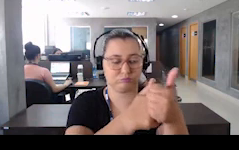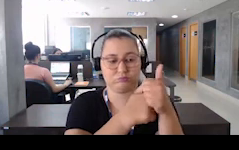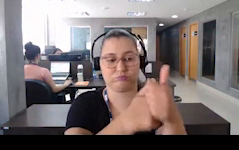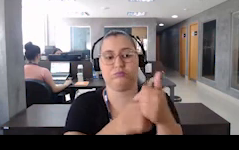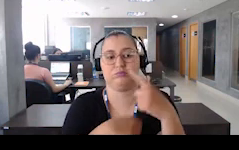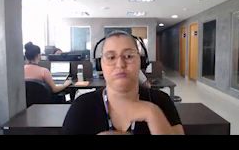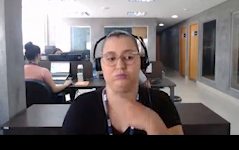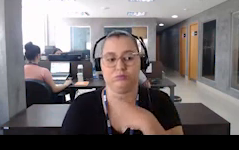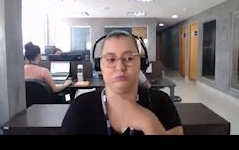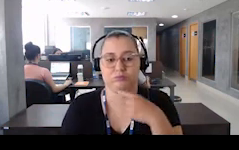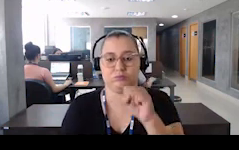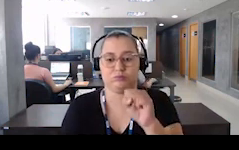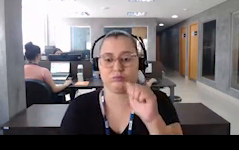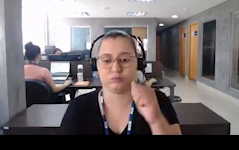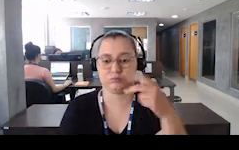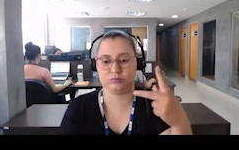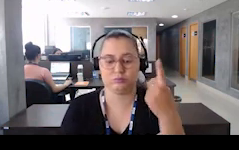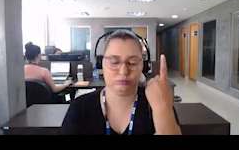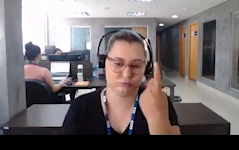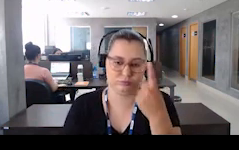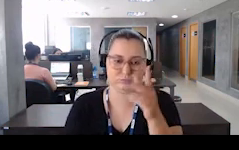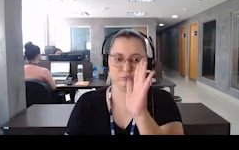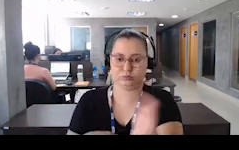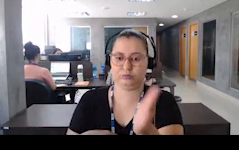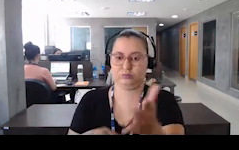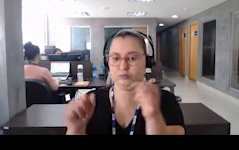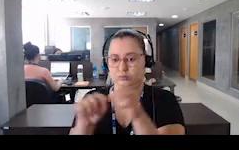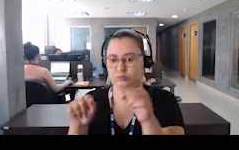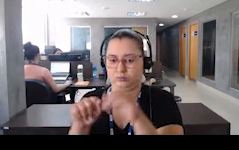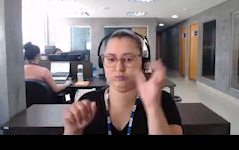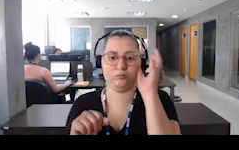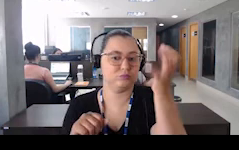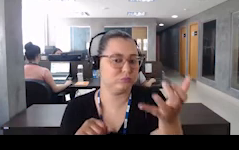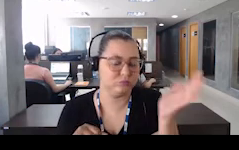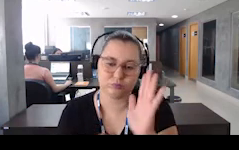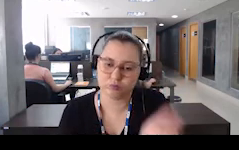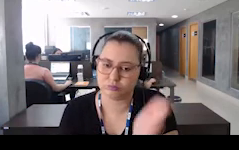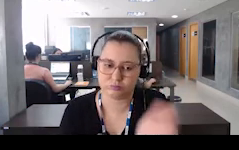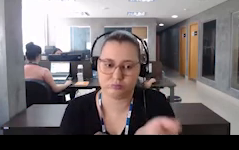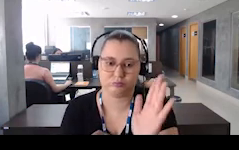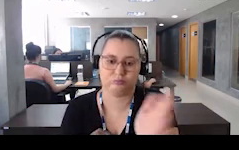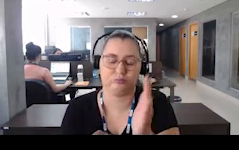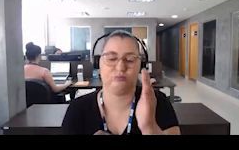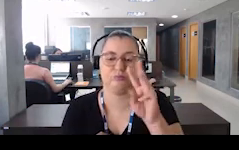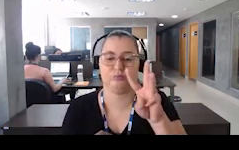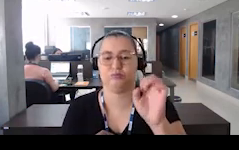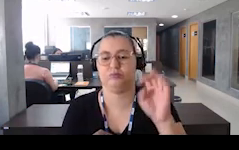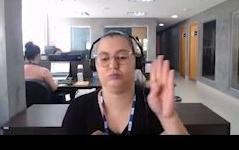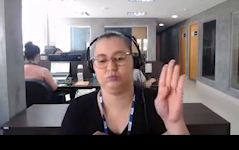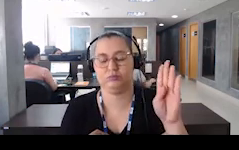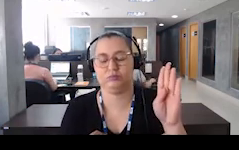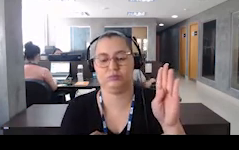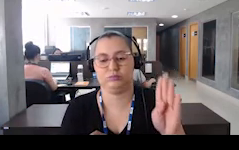ó, a SAP 1 praticamente, né, já está resolvida aqui, ó, nas webs,